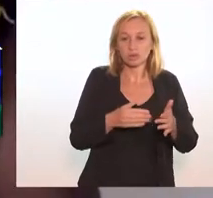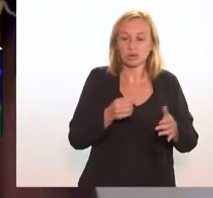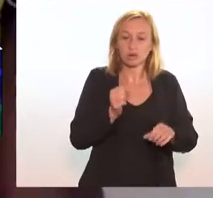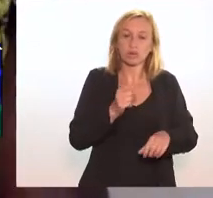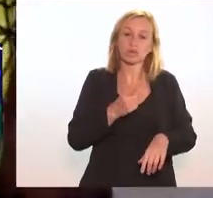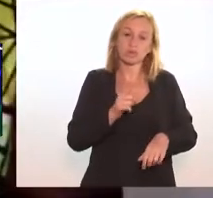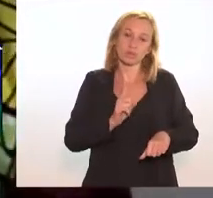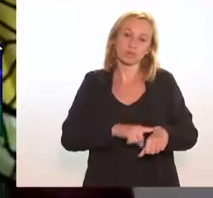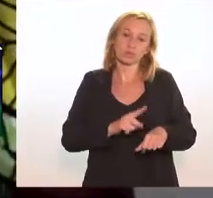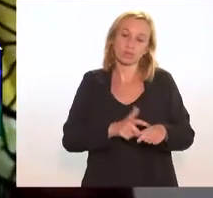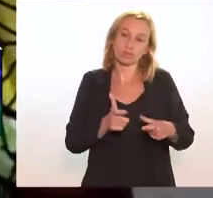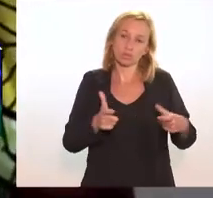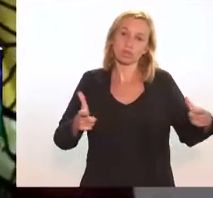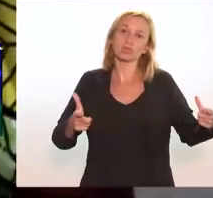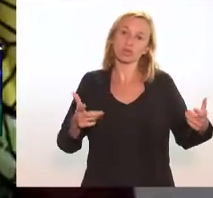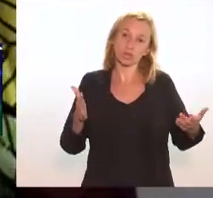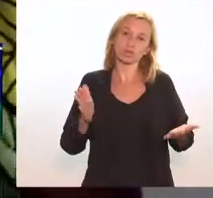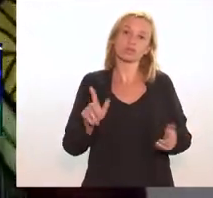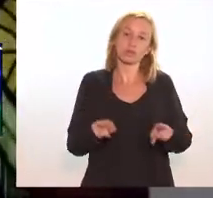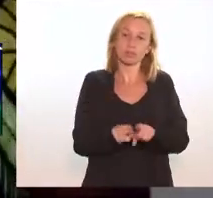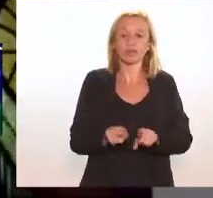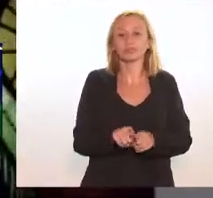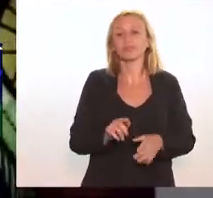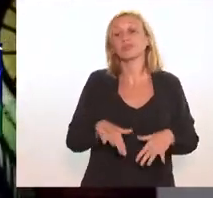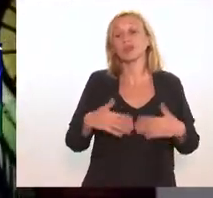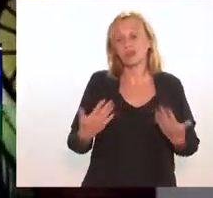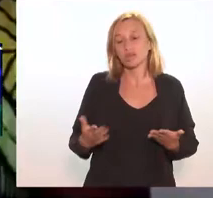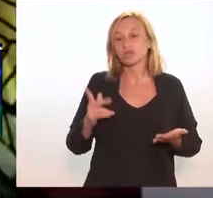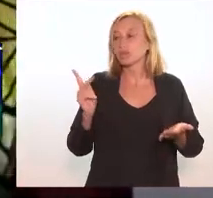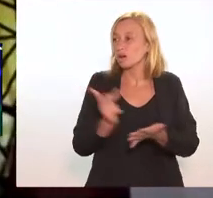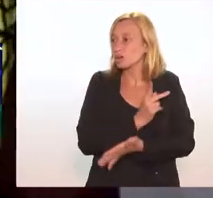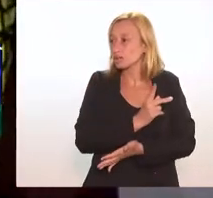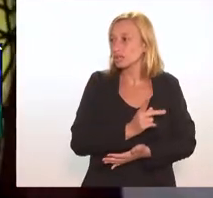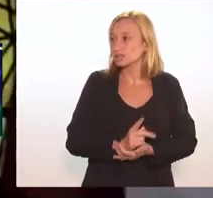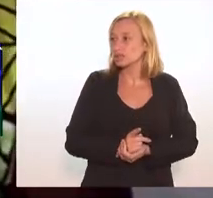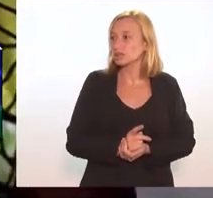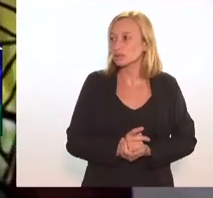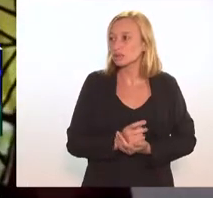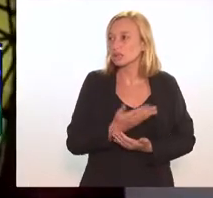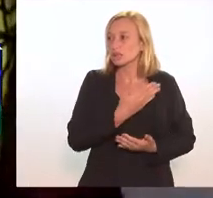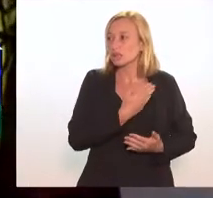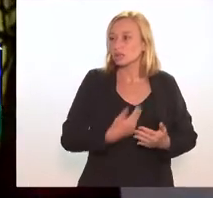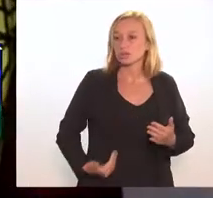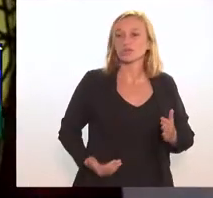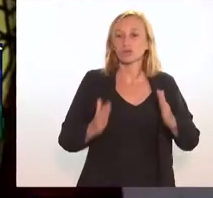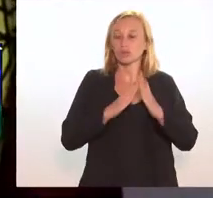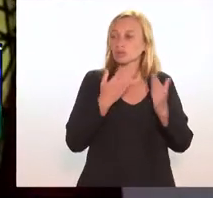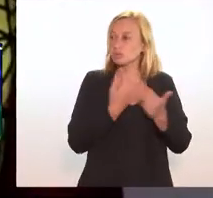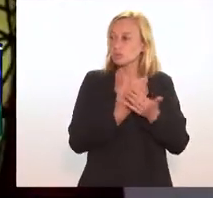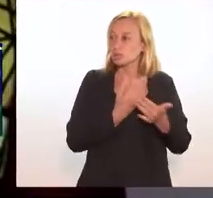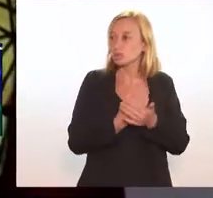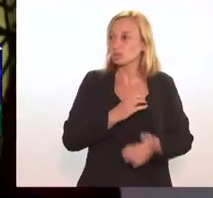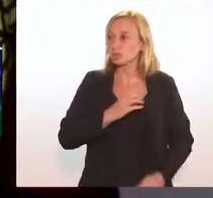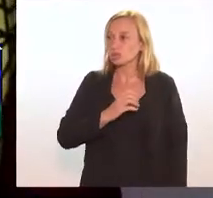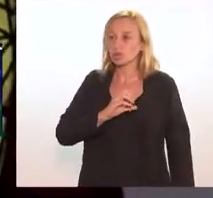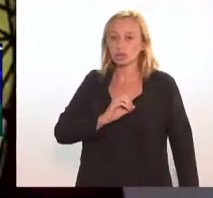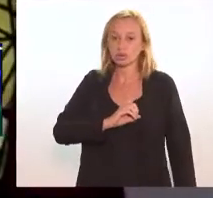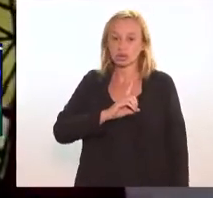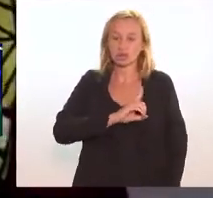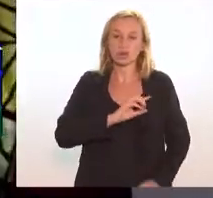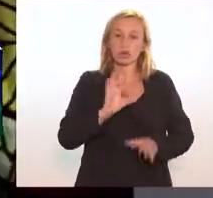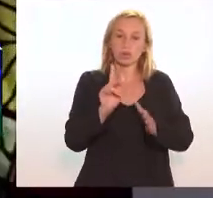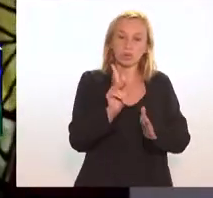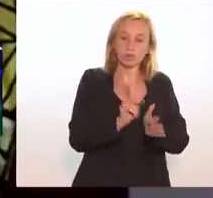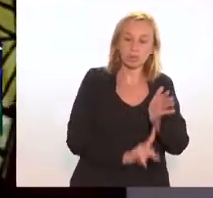gente precisa perpetuar. Então, o que está acontecendo na rede pública de ensino de Duque de Caxias é um projeto